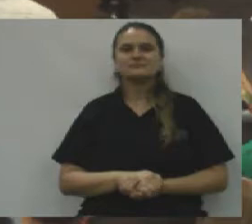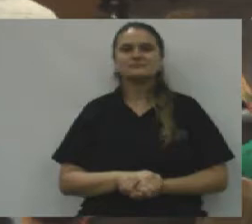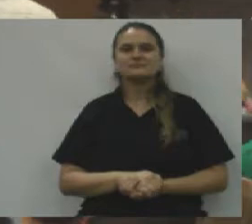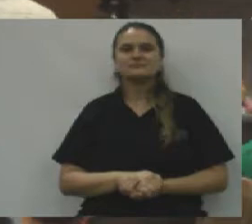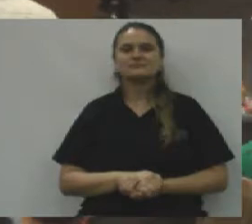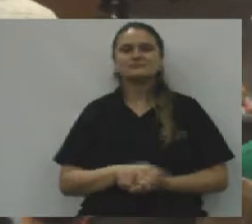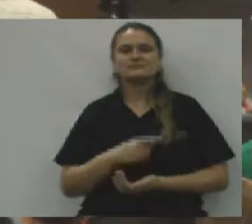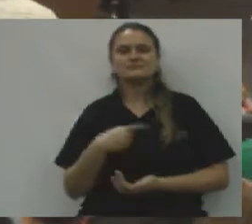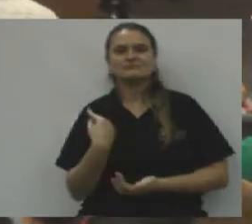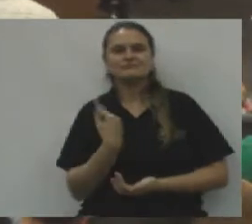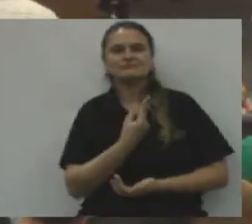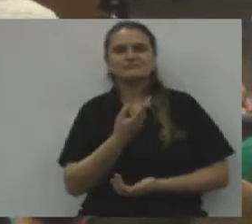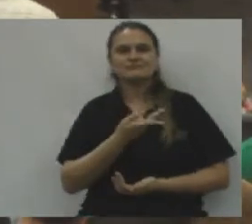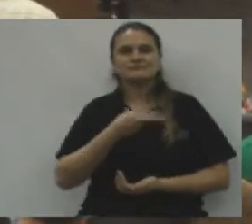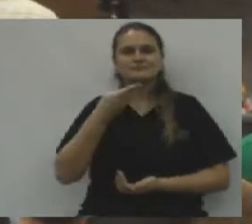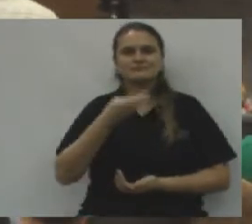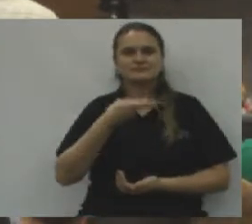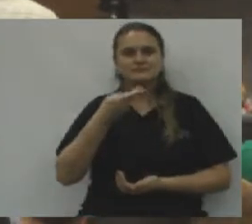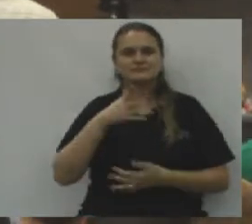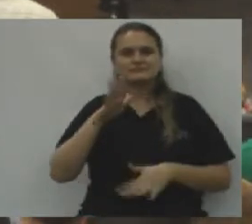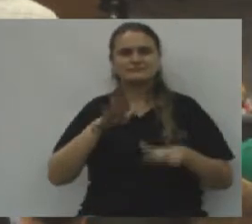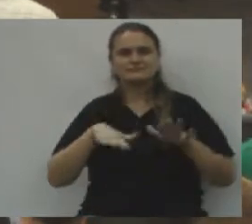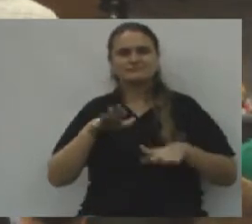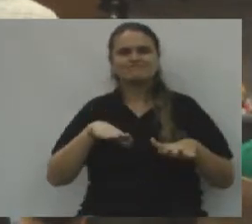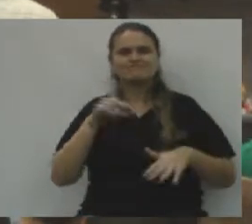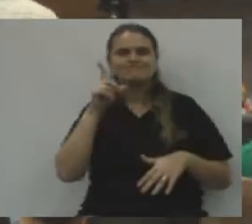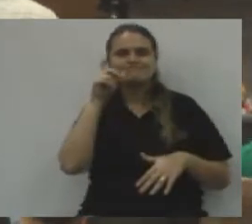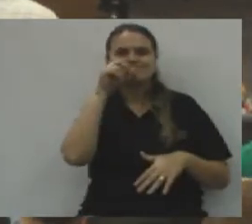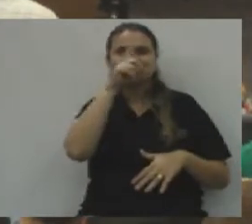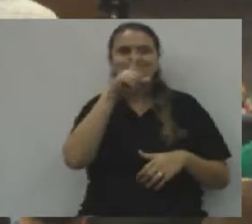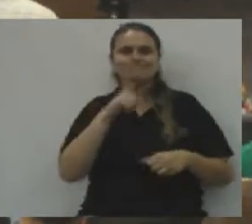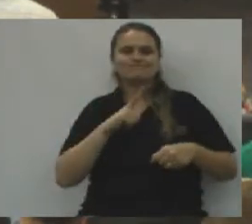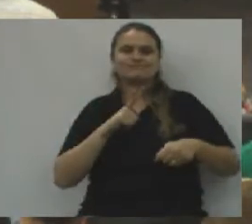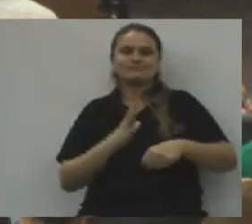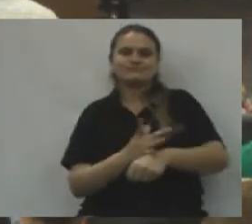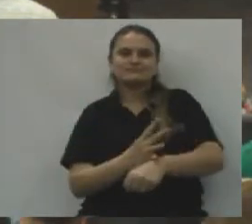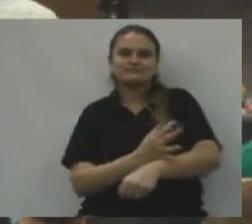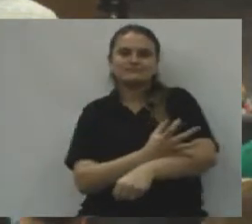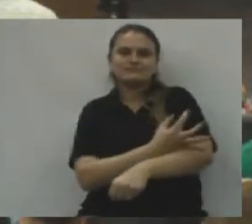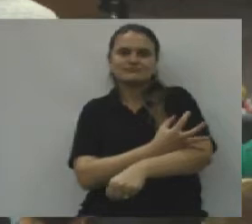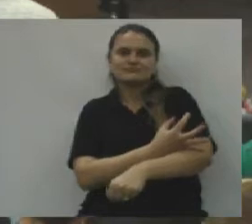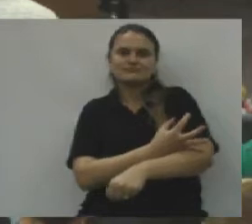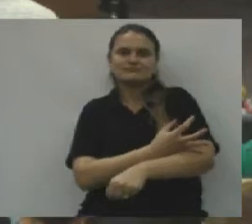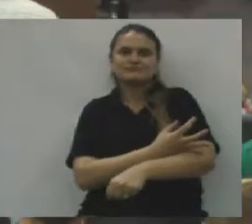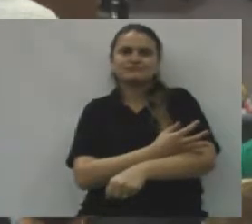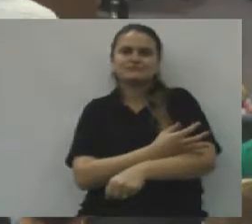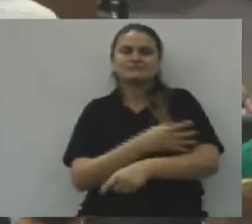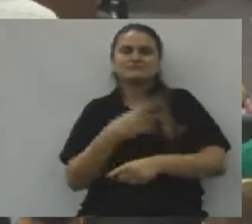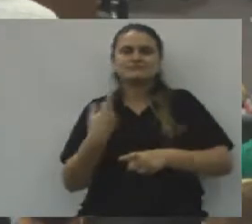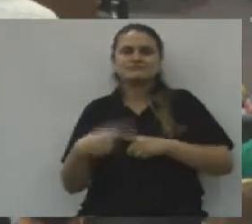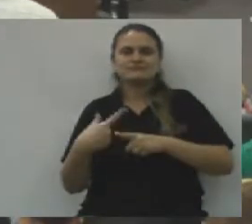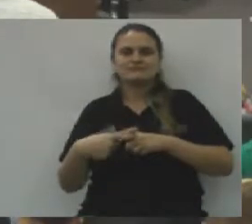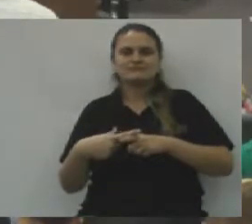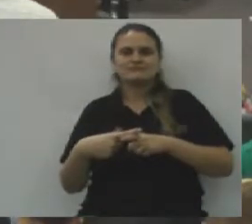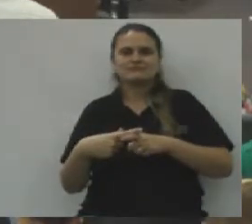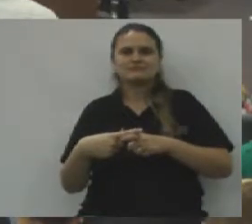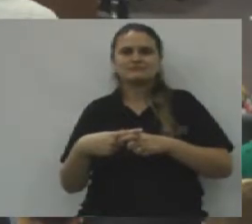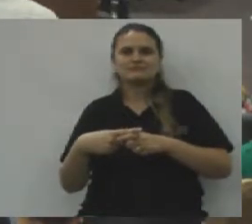para a gente falar, às vezes é complicado, a gente se emociona. Talvez a recompensa nunca